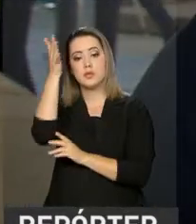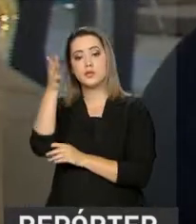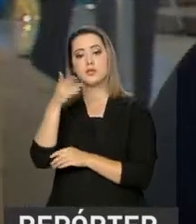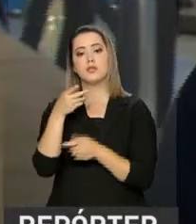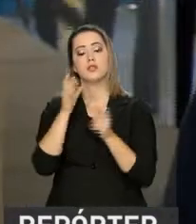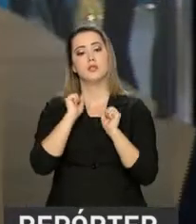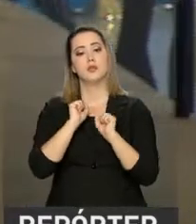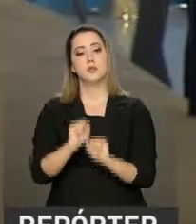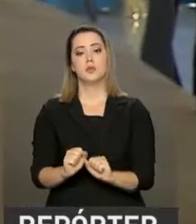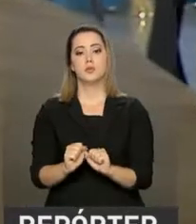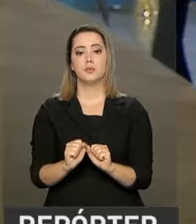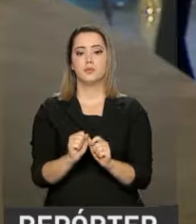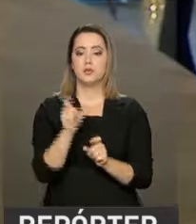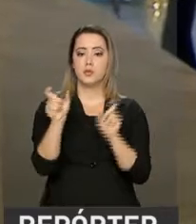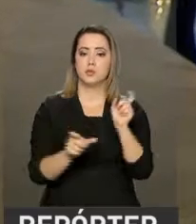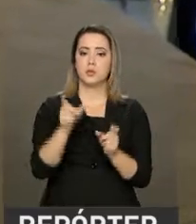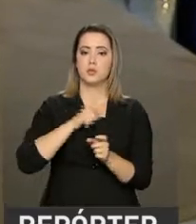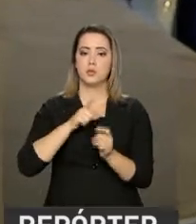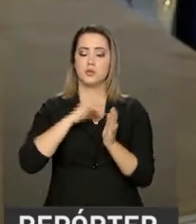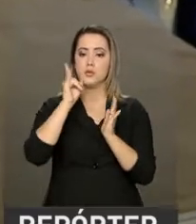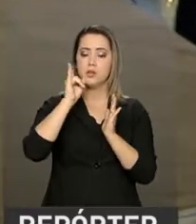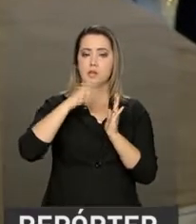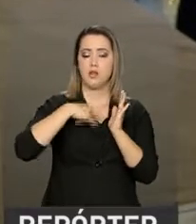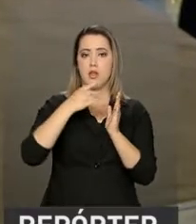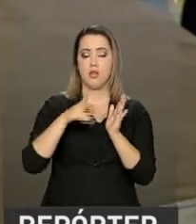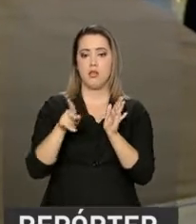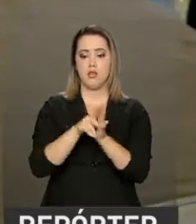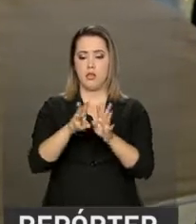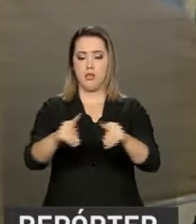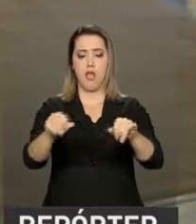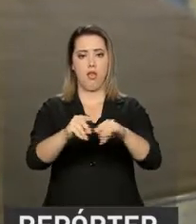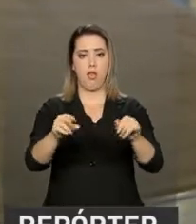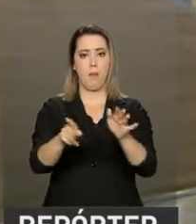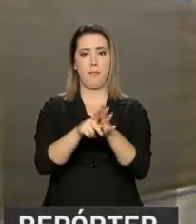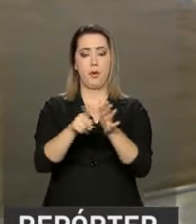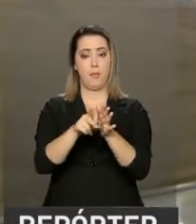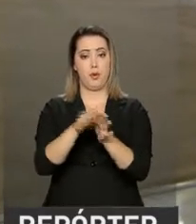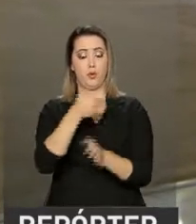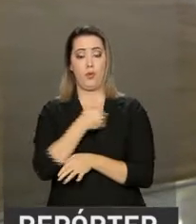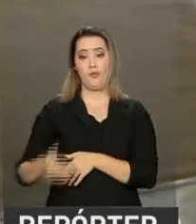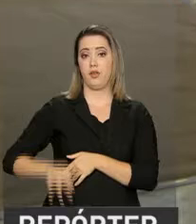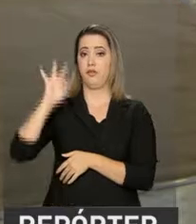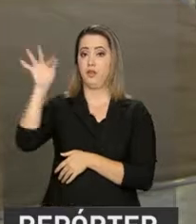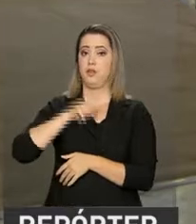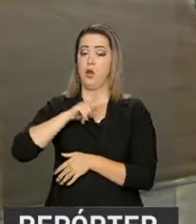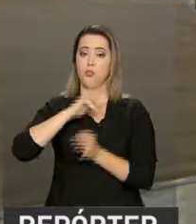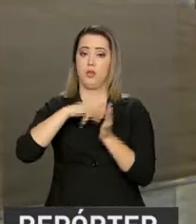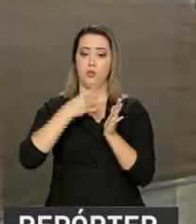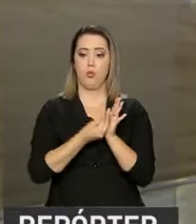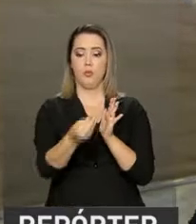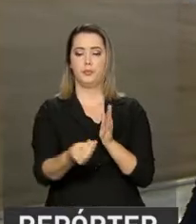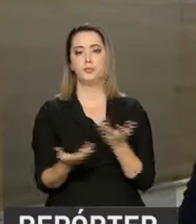as condições para quem ocupa terreno da União conseguir a escritura. Pelo programa, famílias